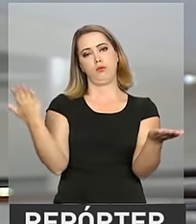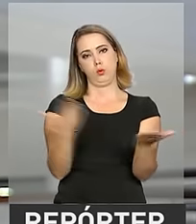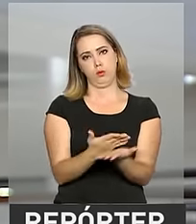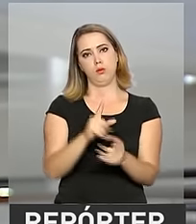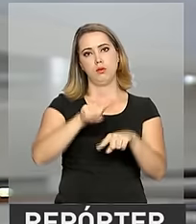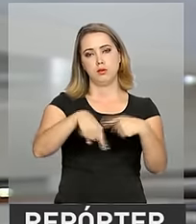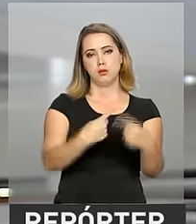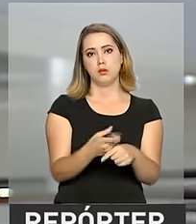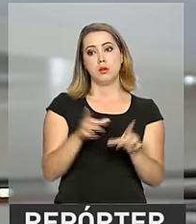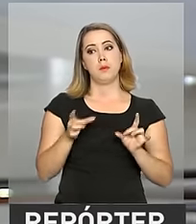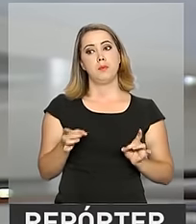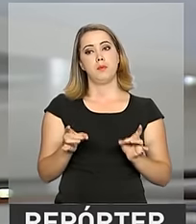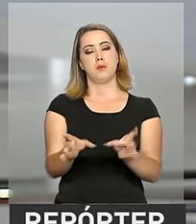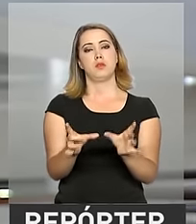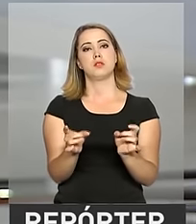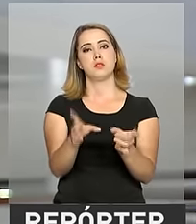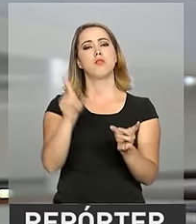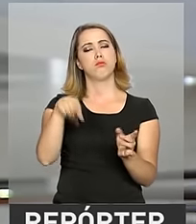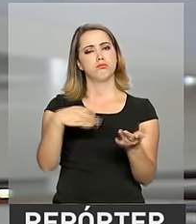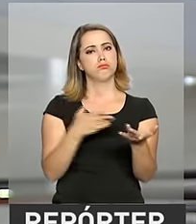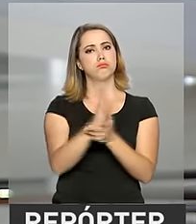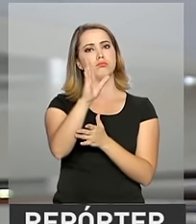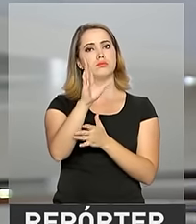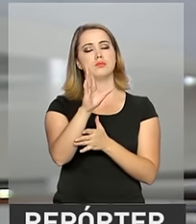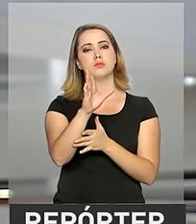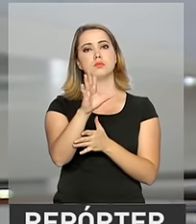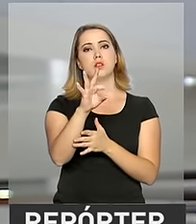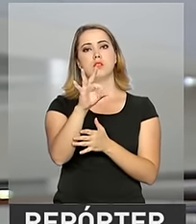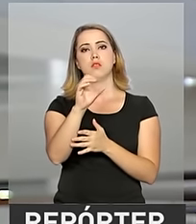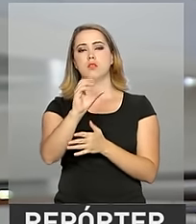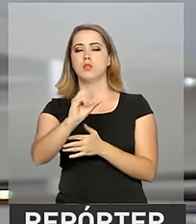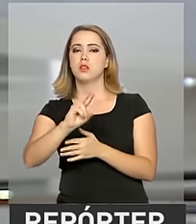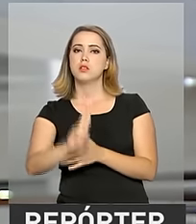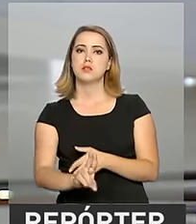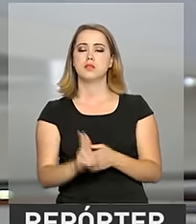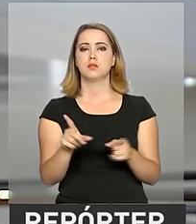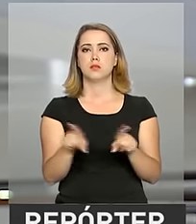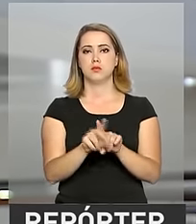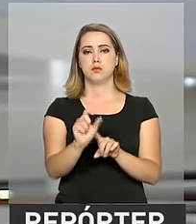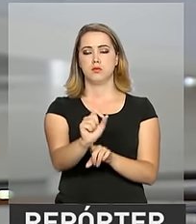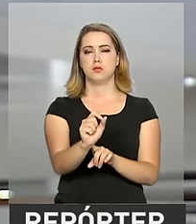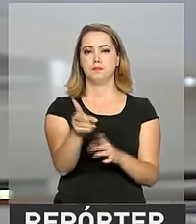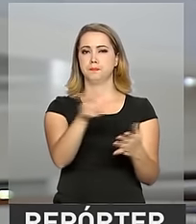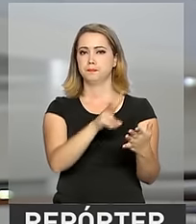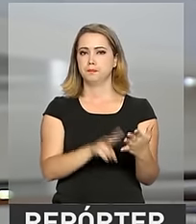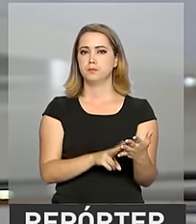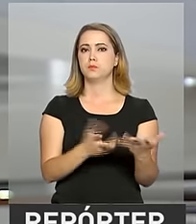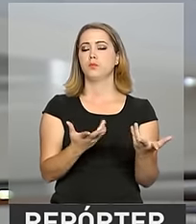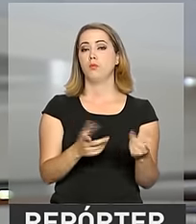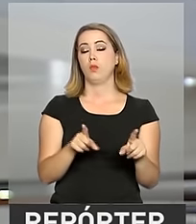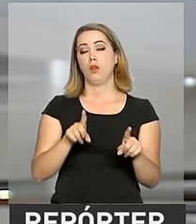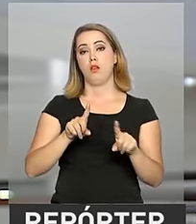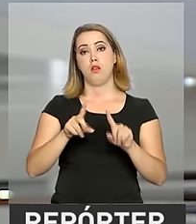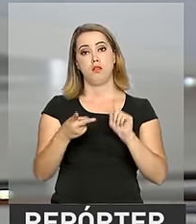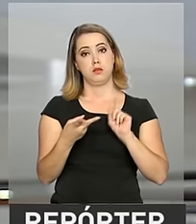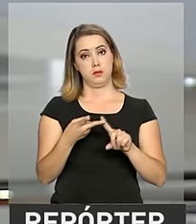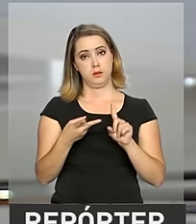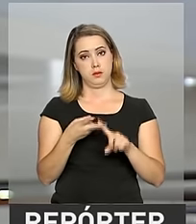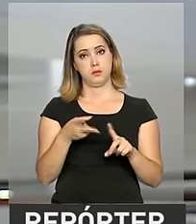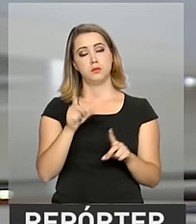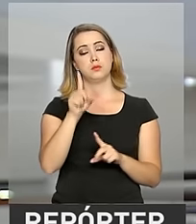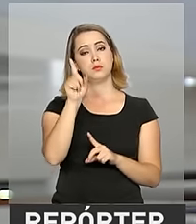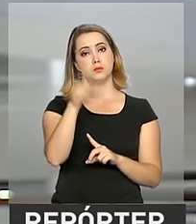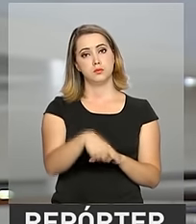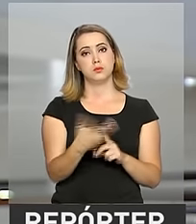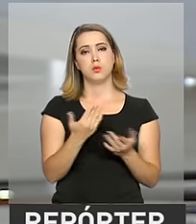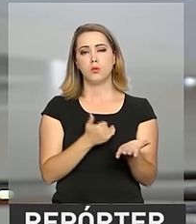que a licitação for aprovada pelos órgãos responsáveis pela análise. A segunda mudança diz respeito